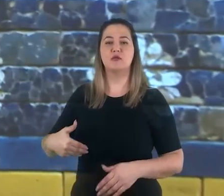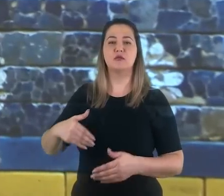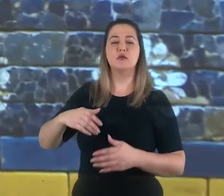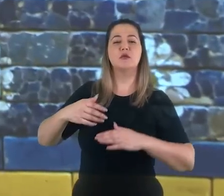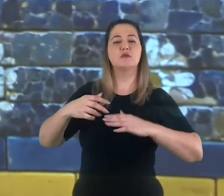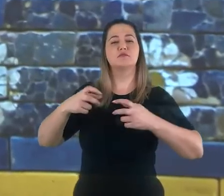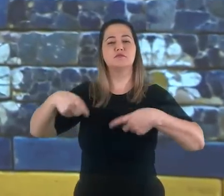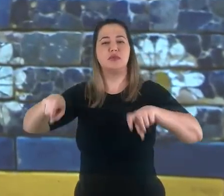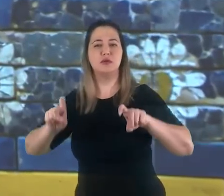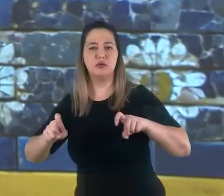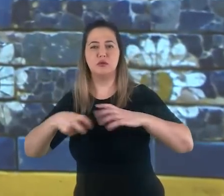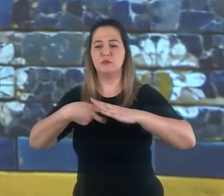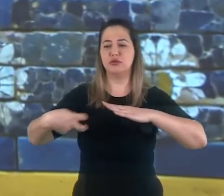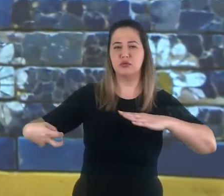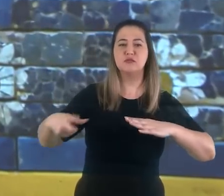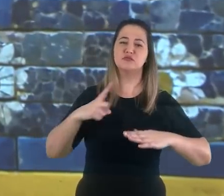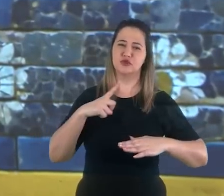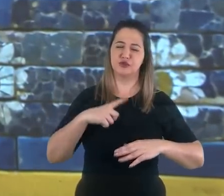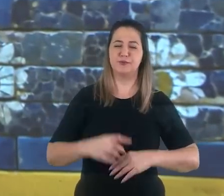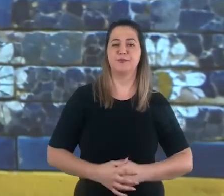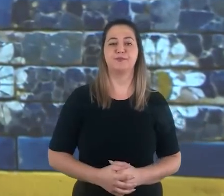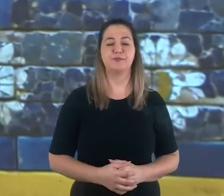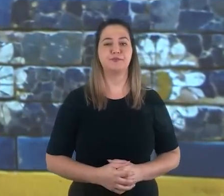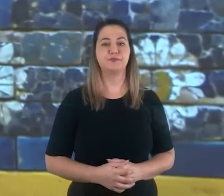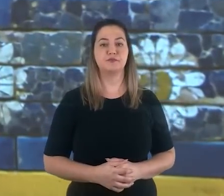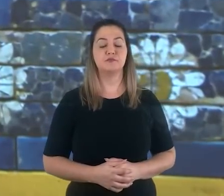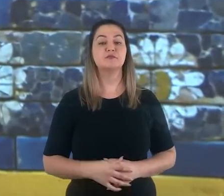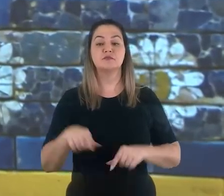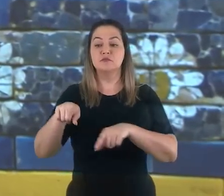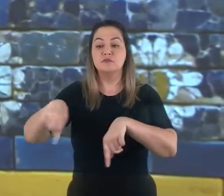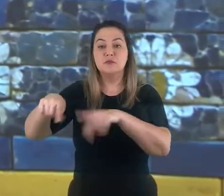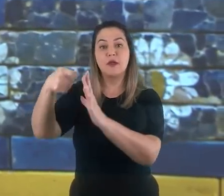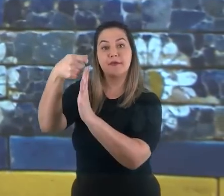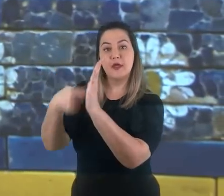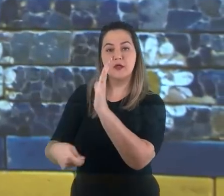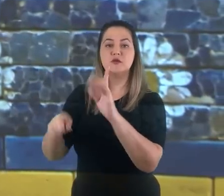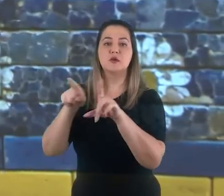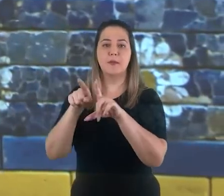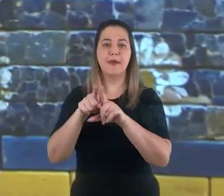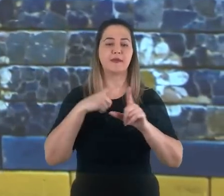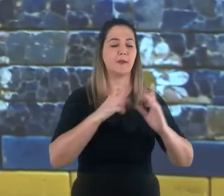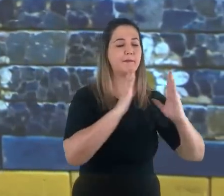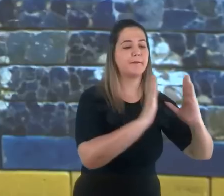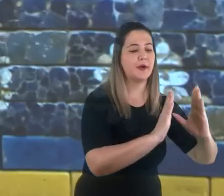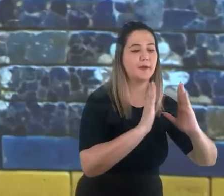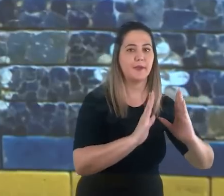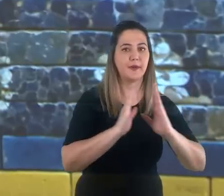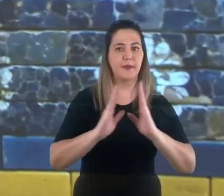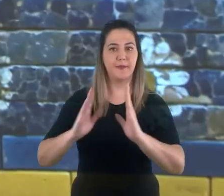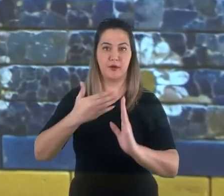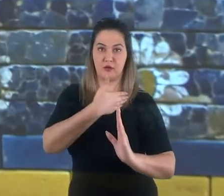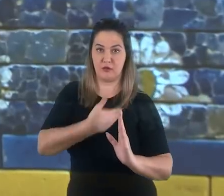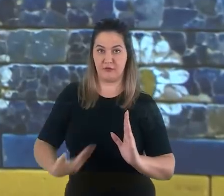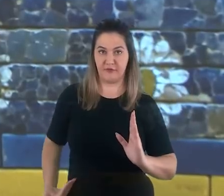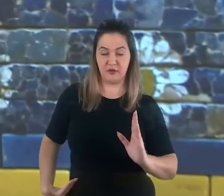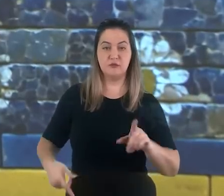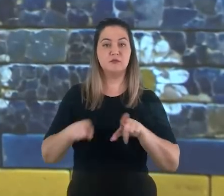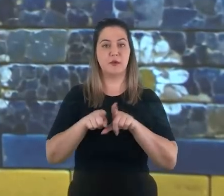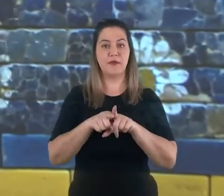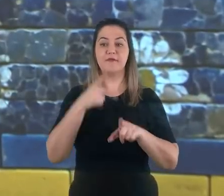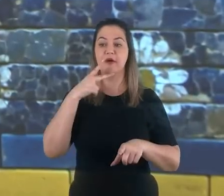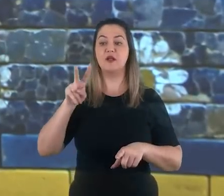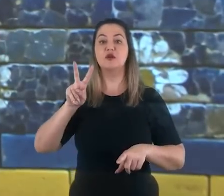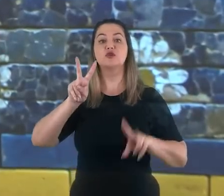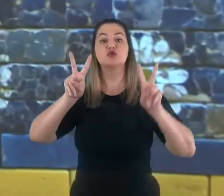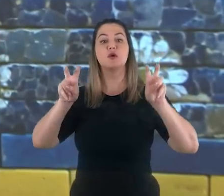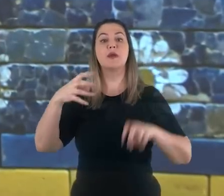Aliás, esses textos também apresentam não somente uma sucessão e queda de impérios, mas também fala de 4 reinos, que nesse